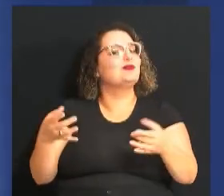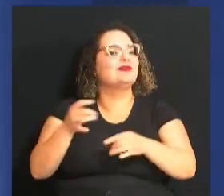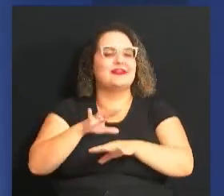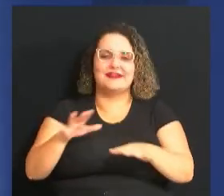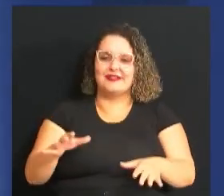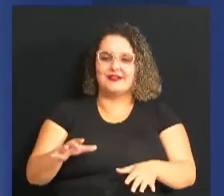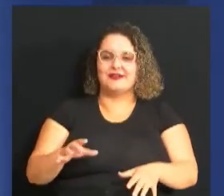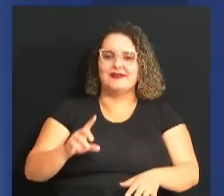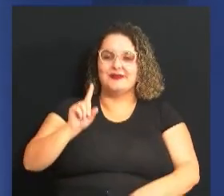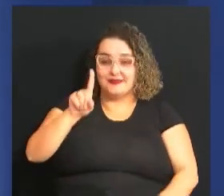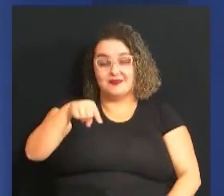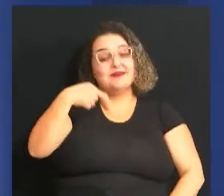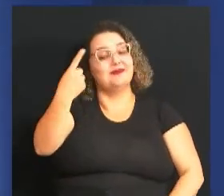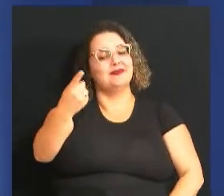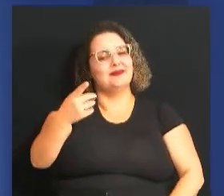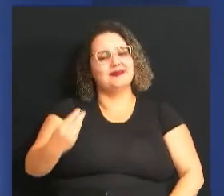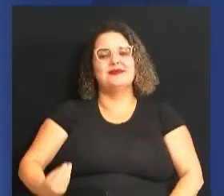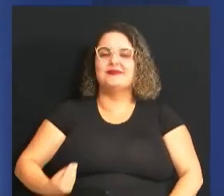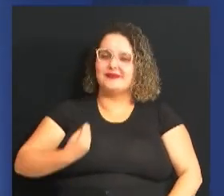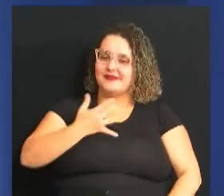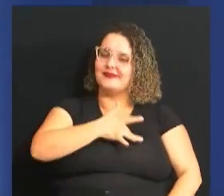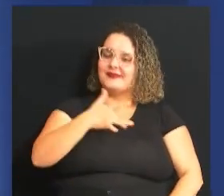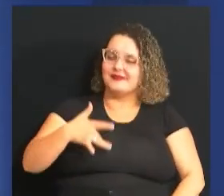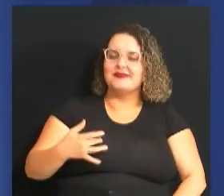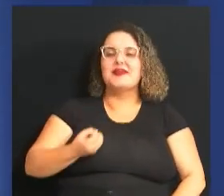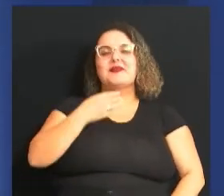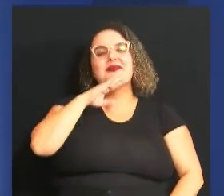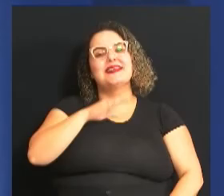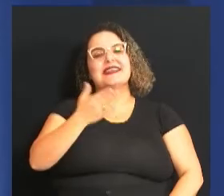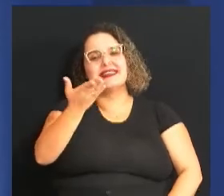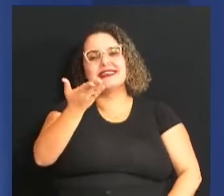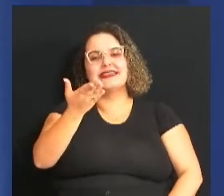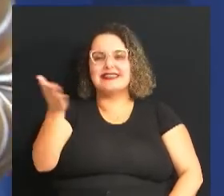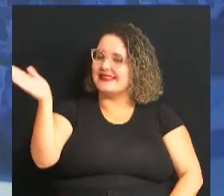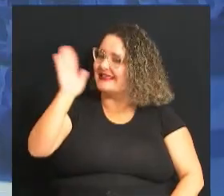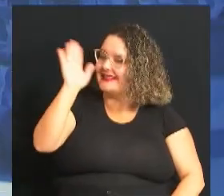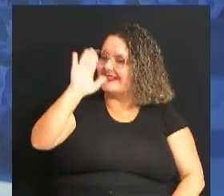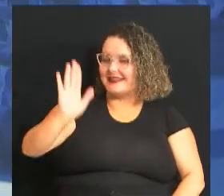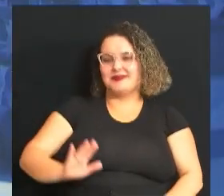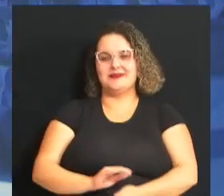hoje é só. Eu te encontro no próximo Saúde e Vida. Uma boa tarde para você. Tchau!